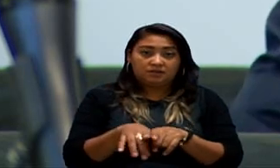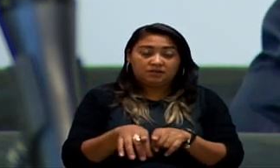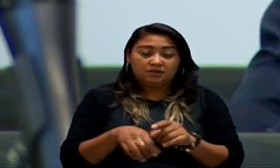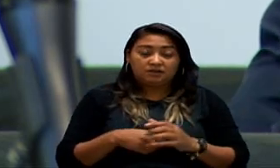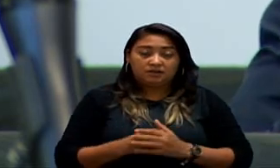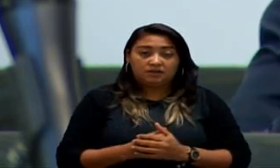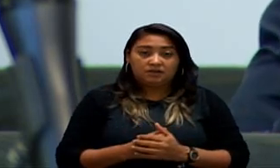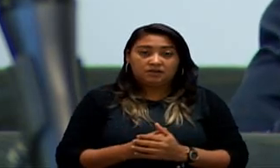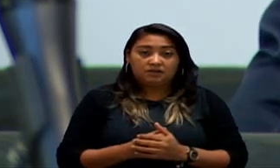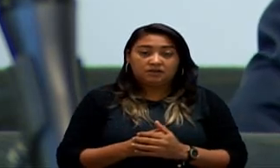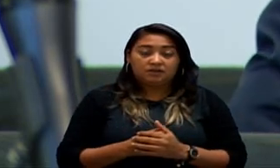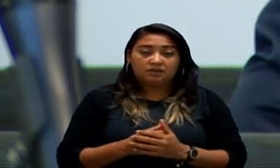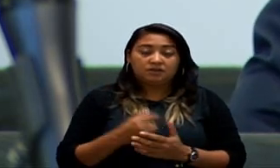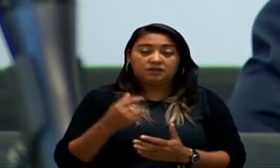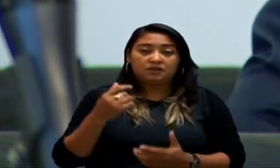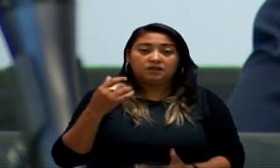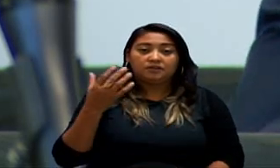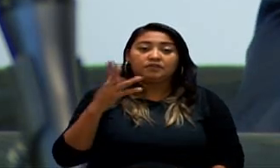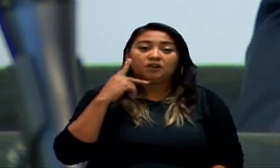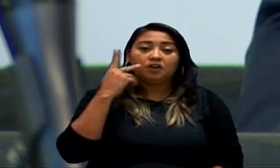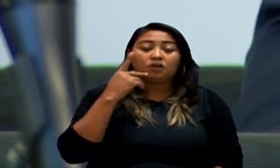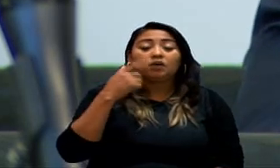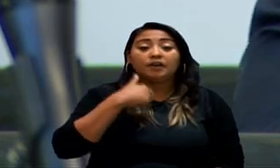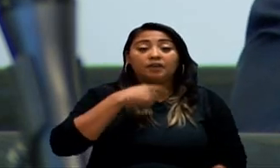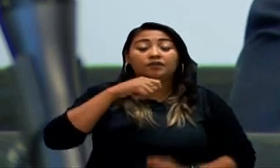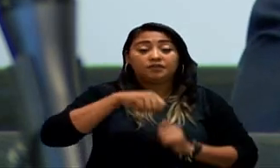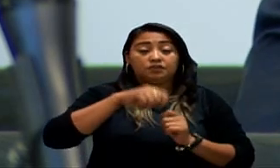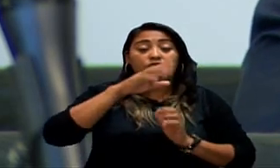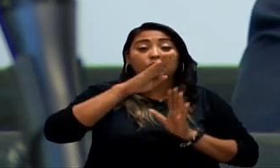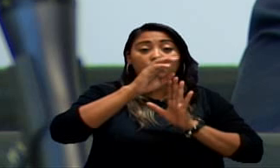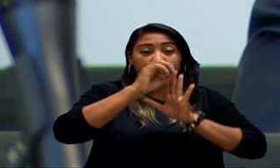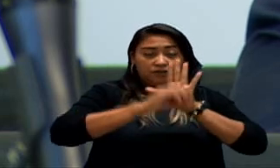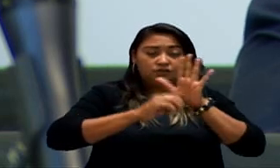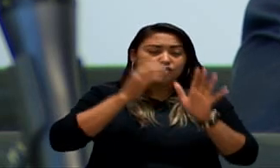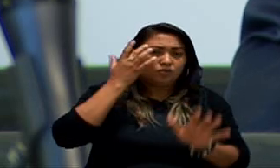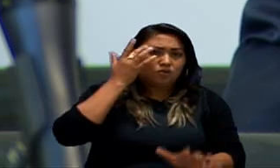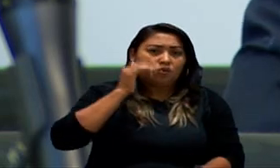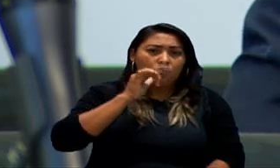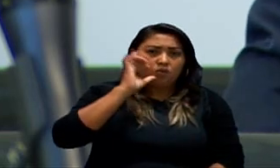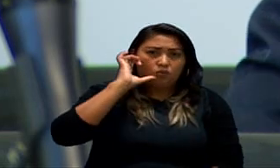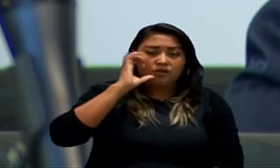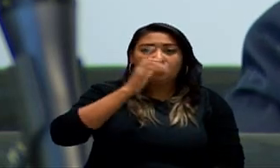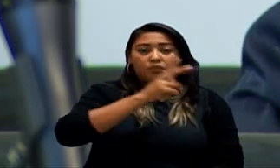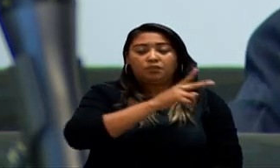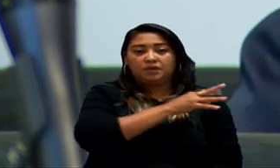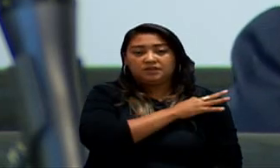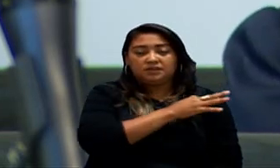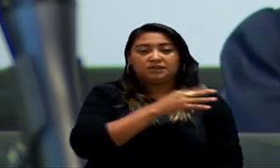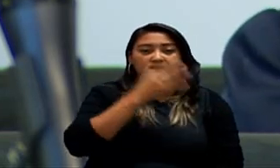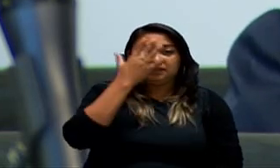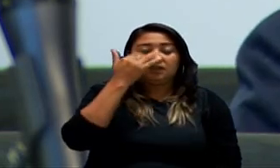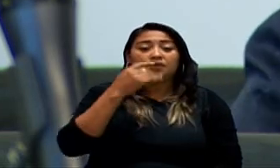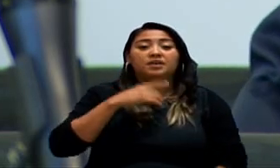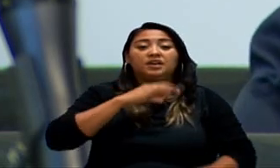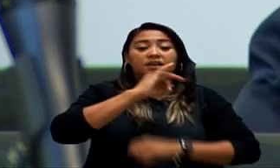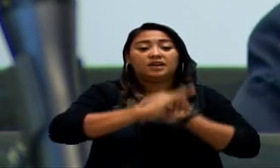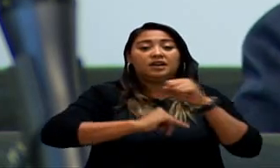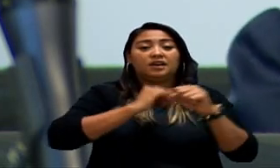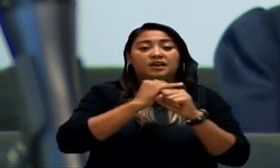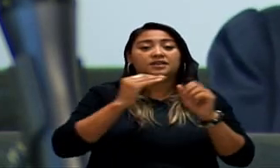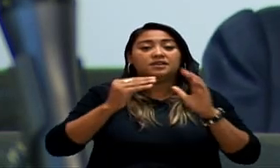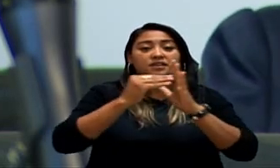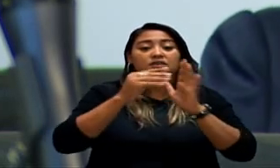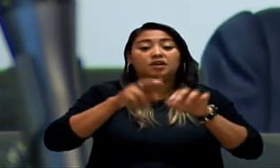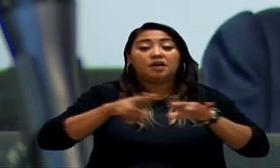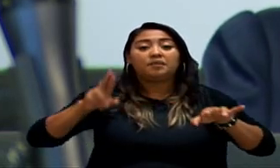Nessa mesma seara, vereador, eu fiz um ofício, acho que foi ontem, para o presidente. Sabe uma coisa que não tem no site também? Atos da